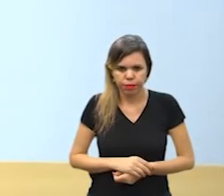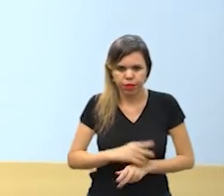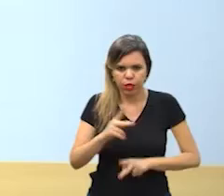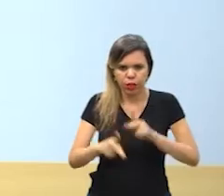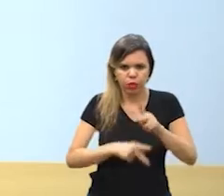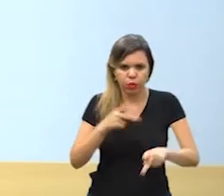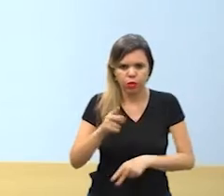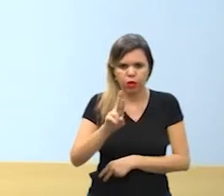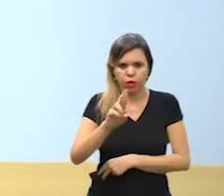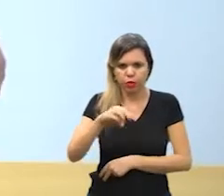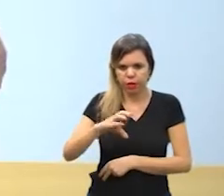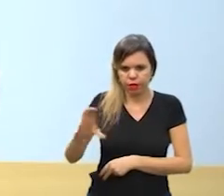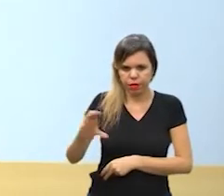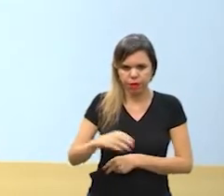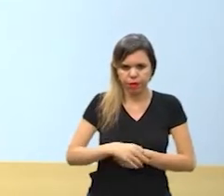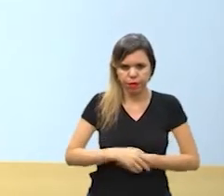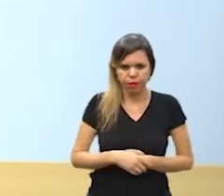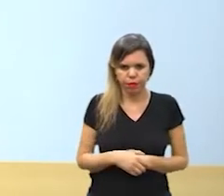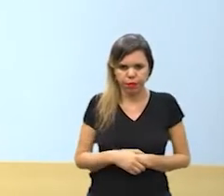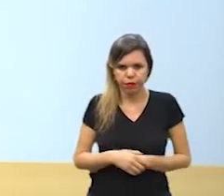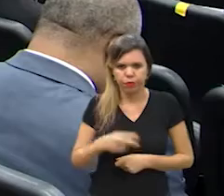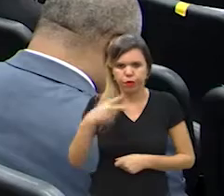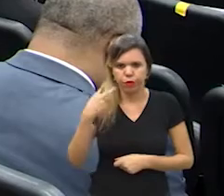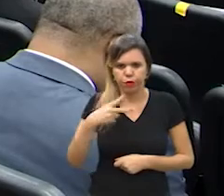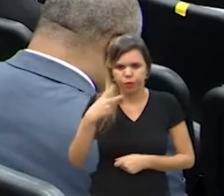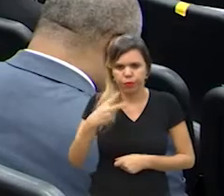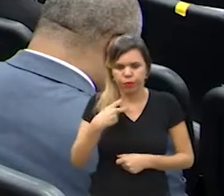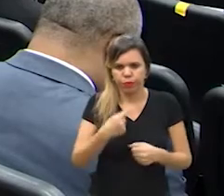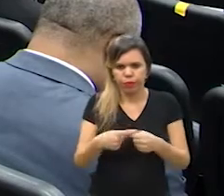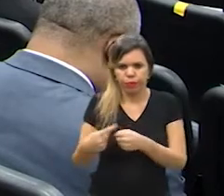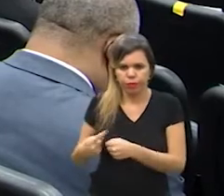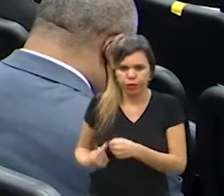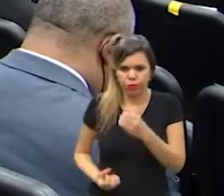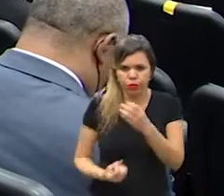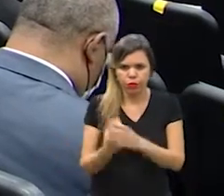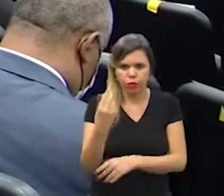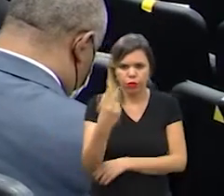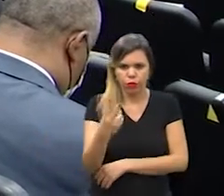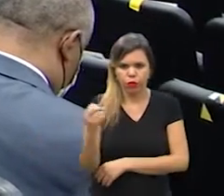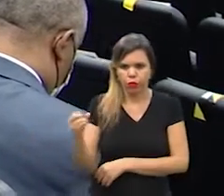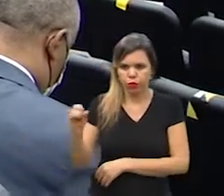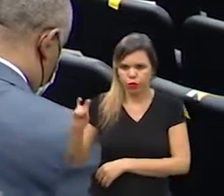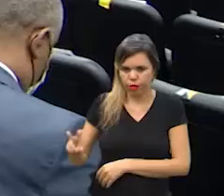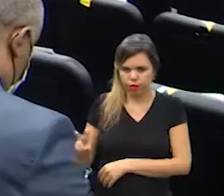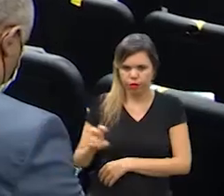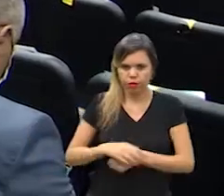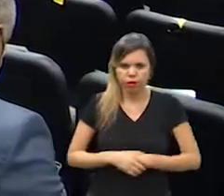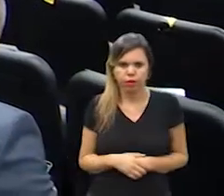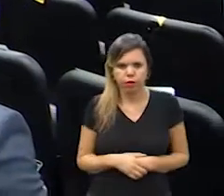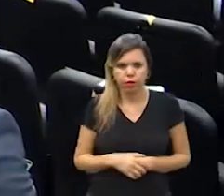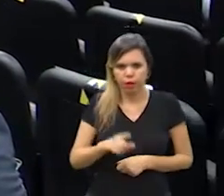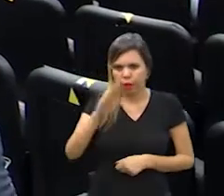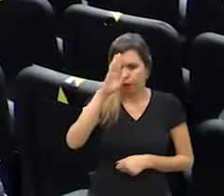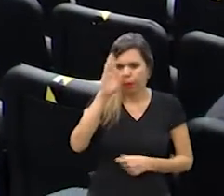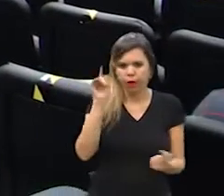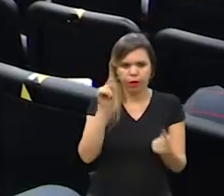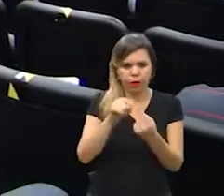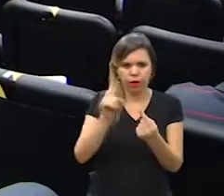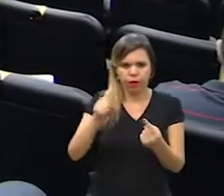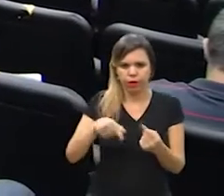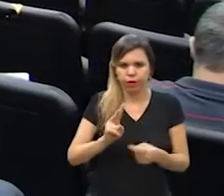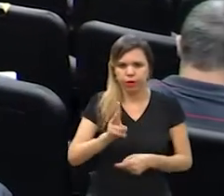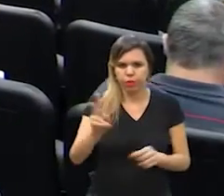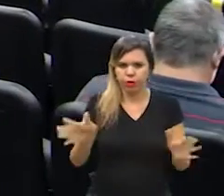do nosso povo aqui, da nossa região metropolitana. O Parlamento Metropolitano foi formado em 2005. A